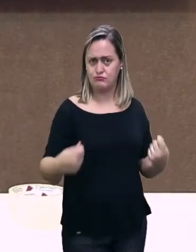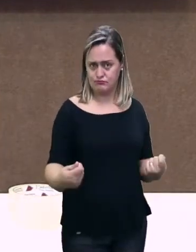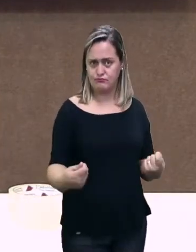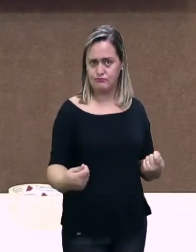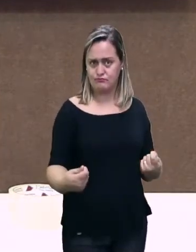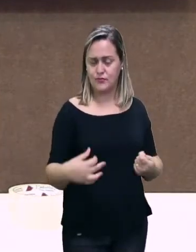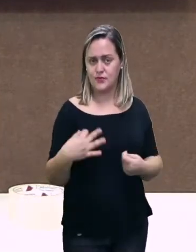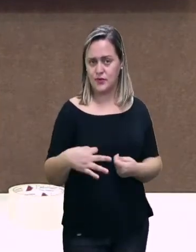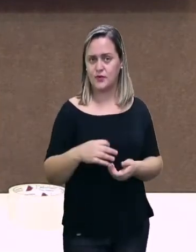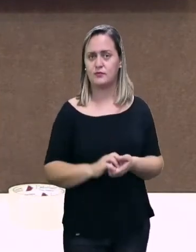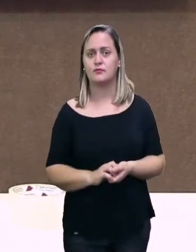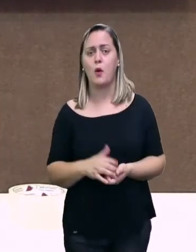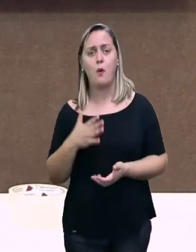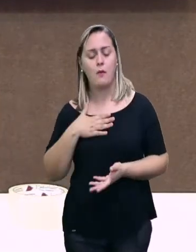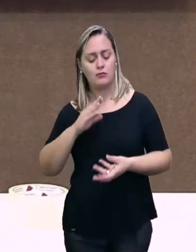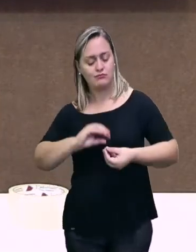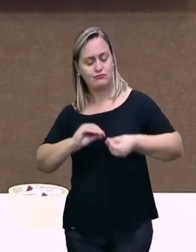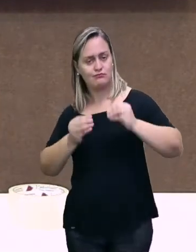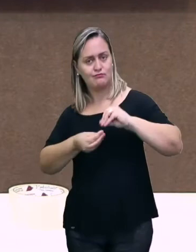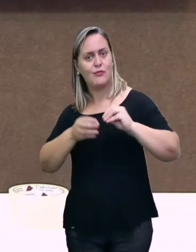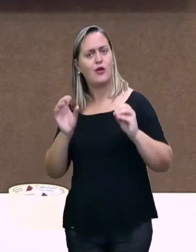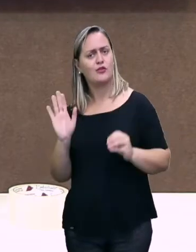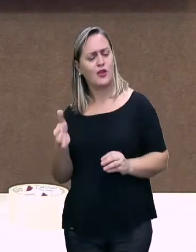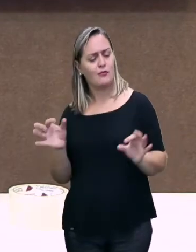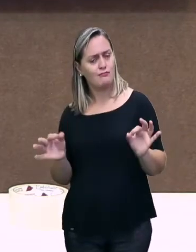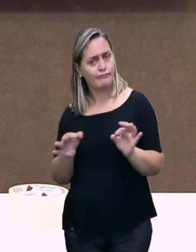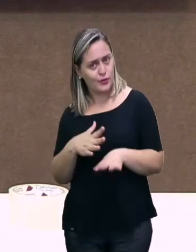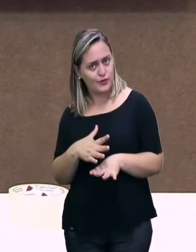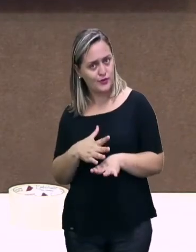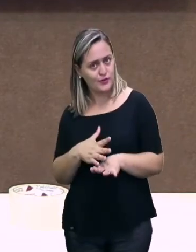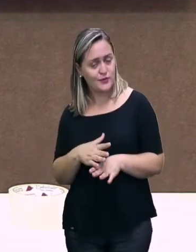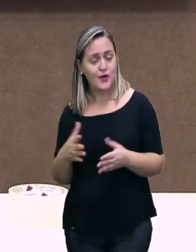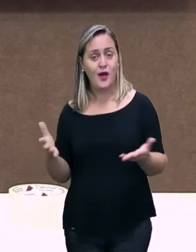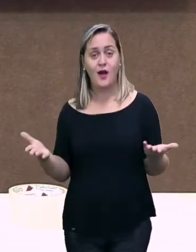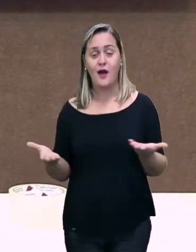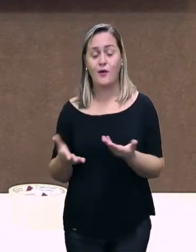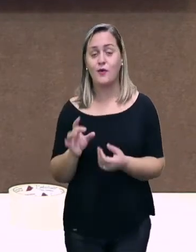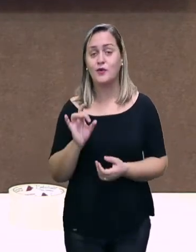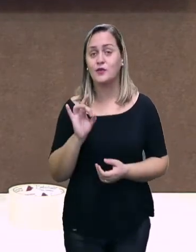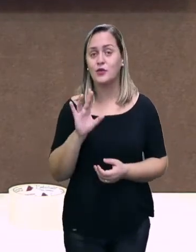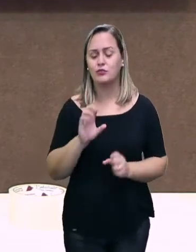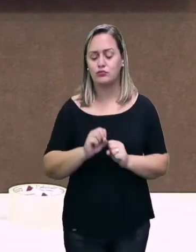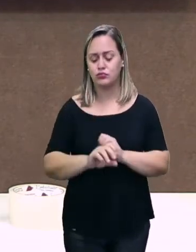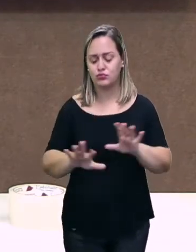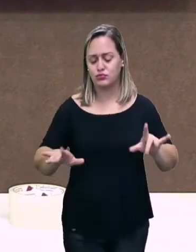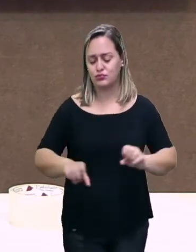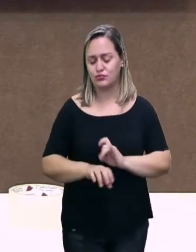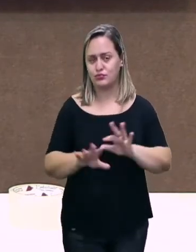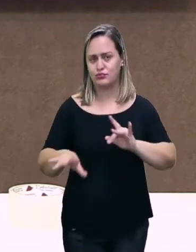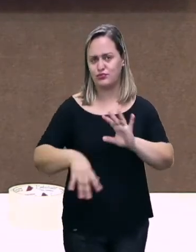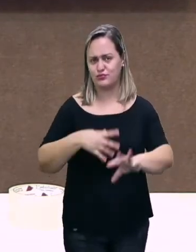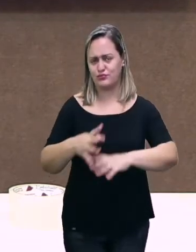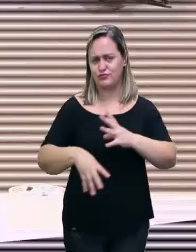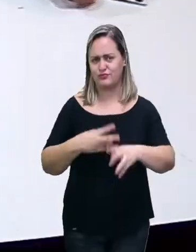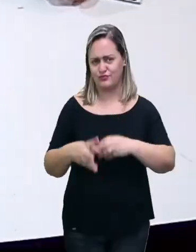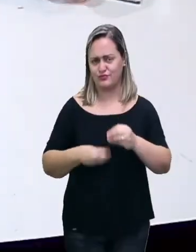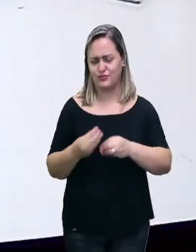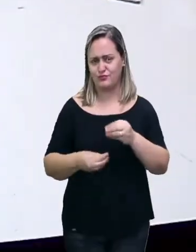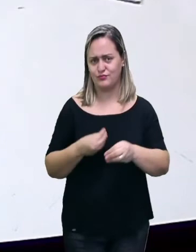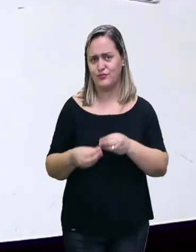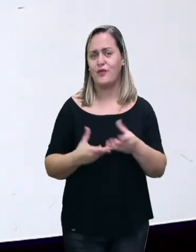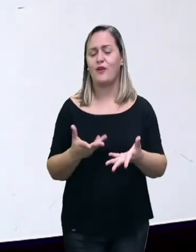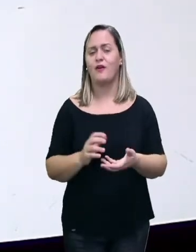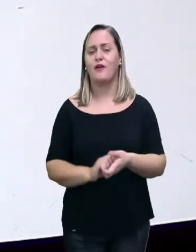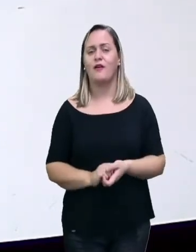tá pronto. Agora, gente, é só você espalhar aí e tentar montar o